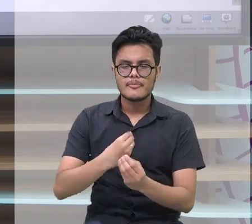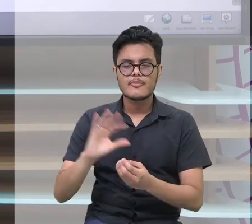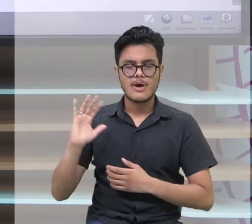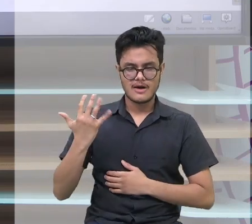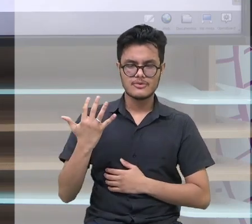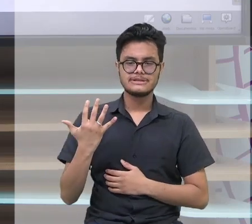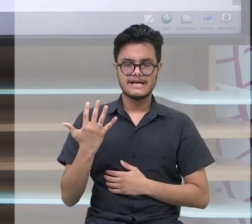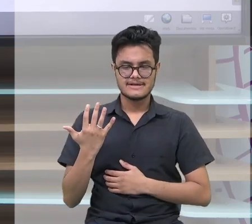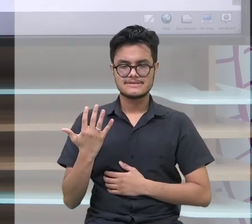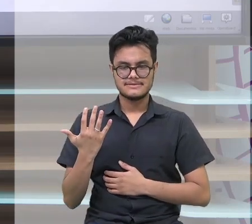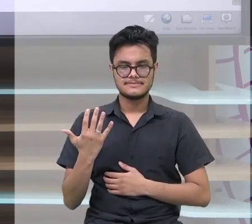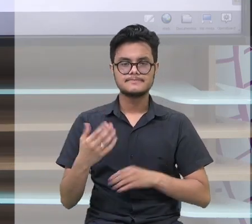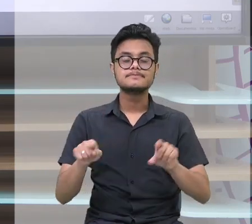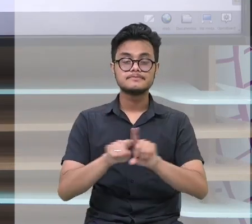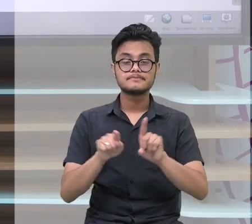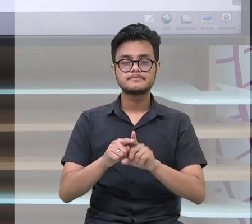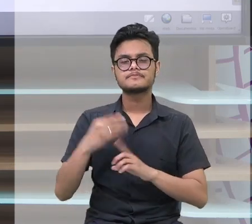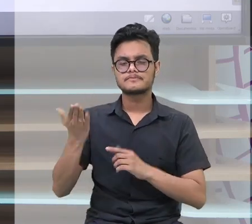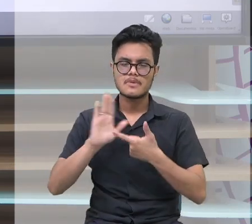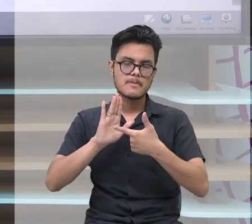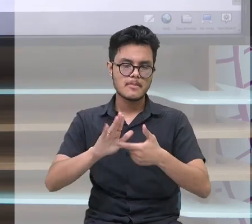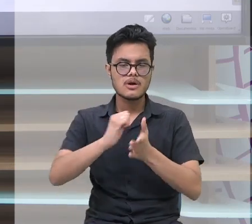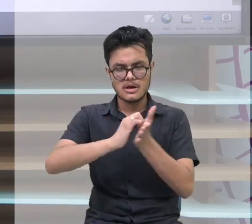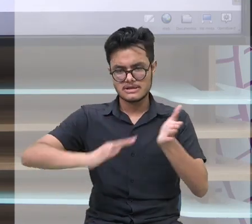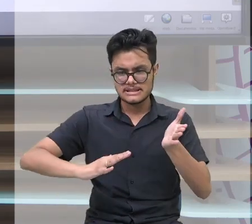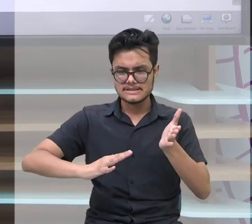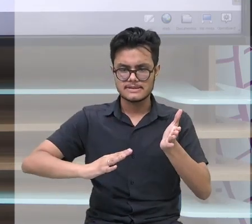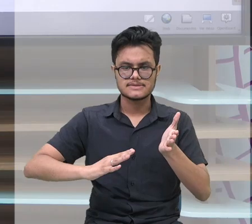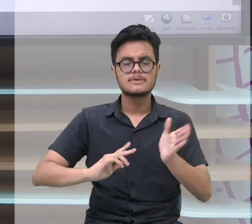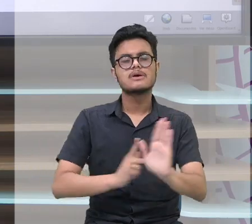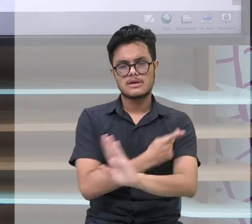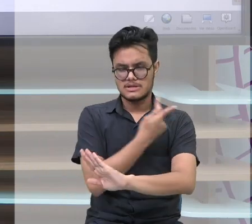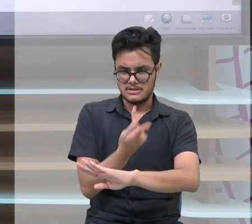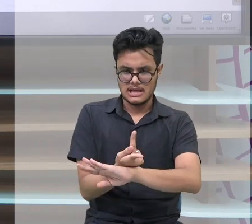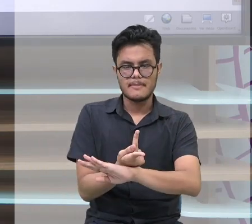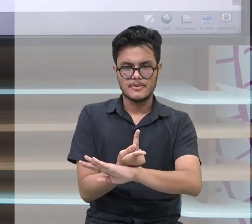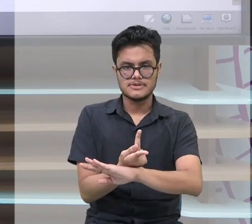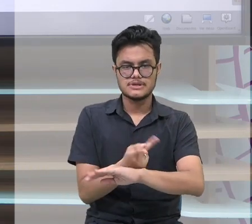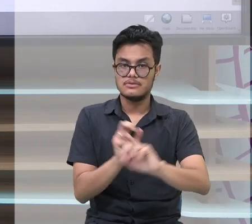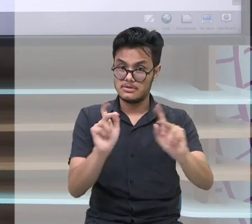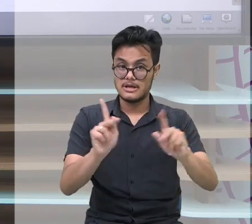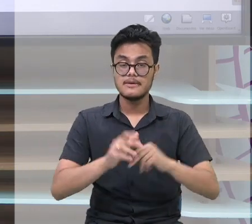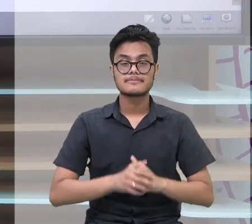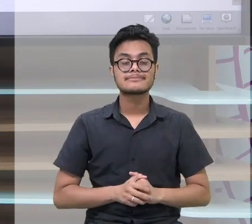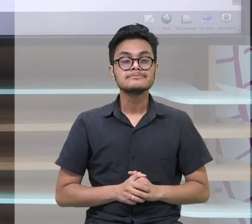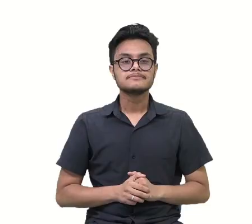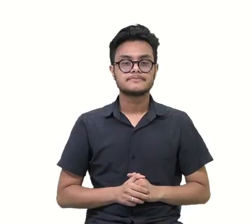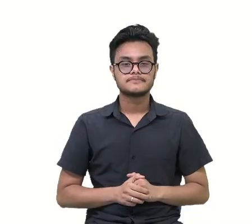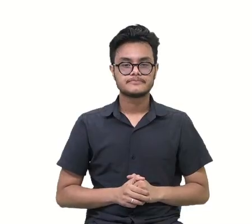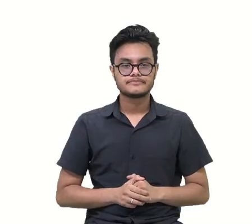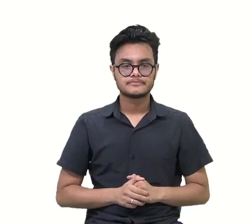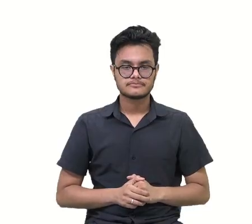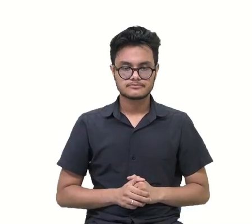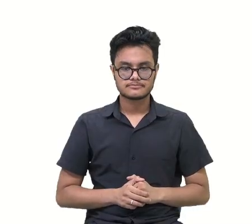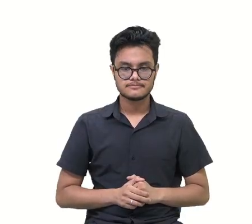e como que ela vai se apresentar no eventual gráfico que a gente precisar fazer, tá bom? Vamos seguindo.